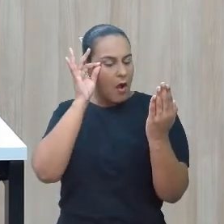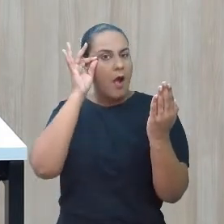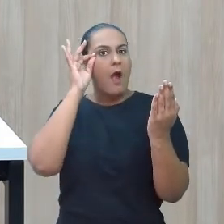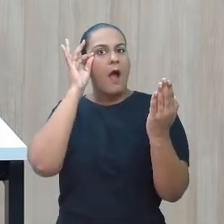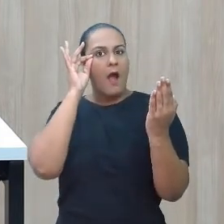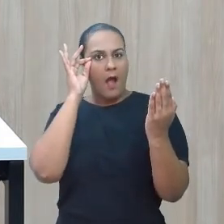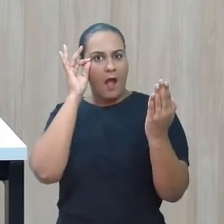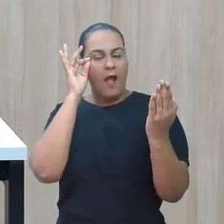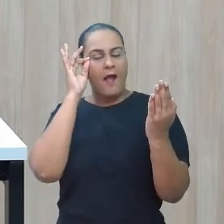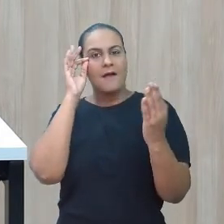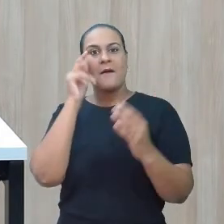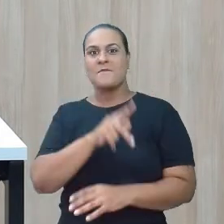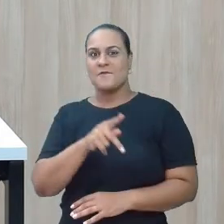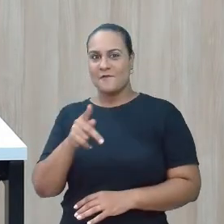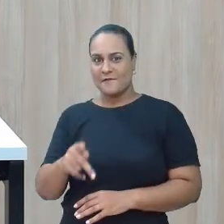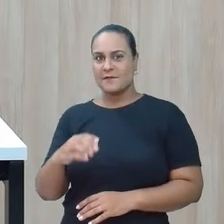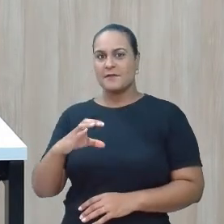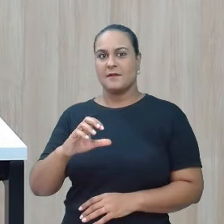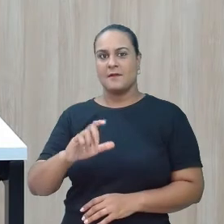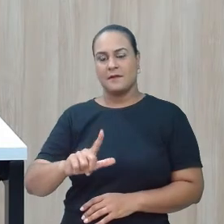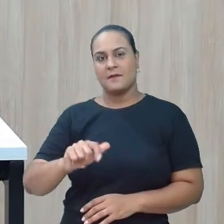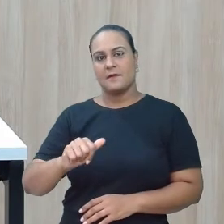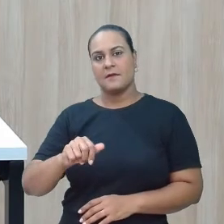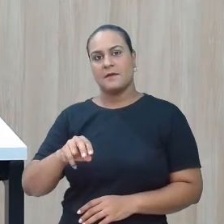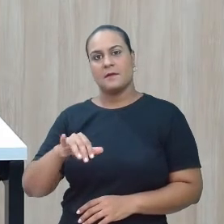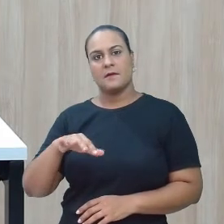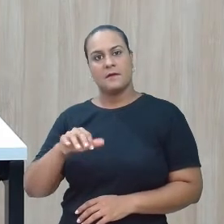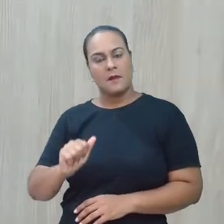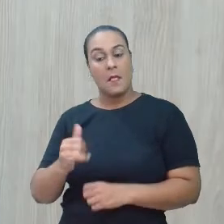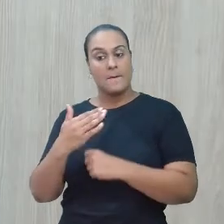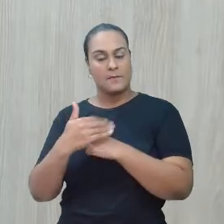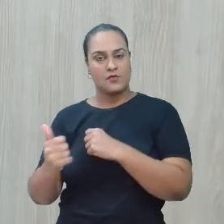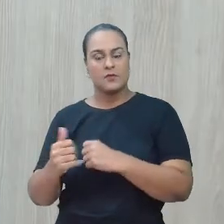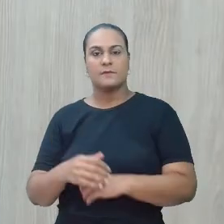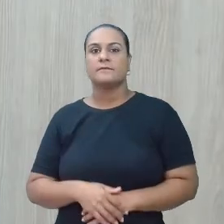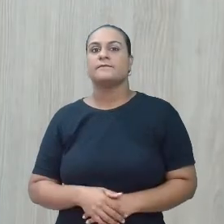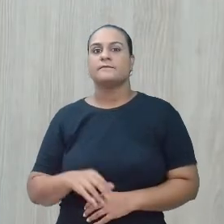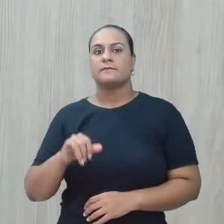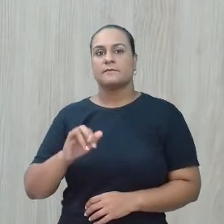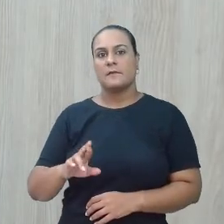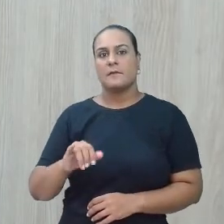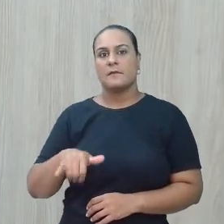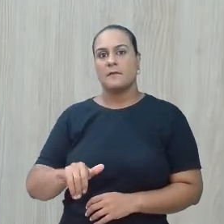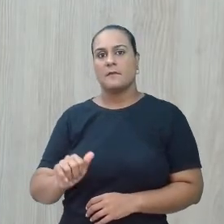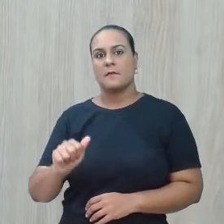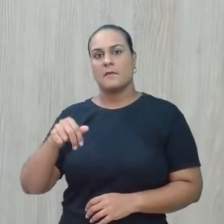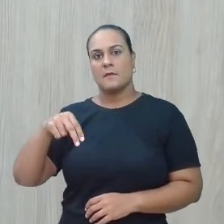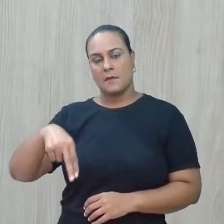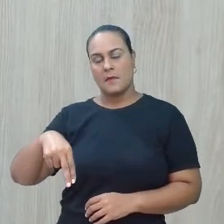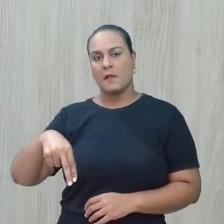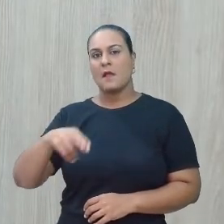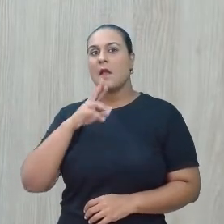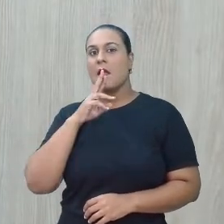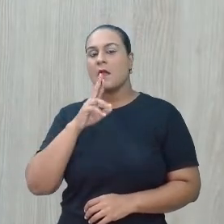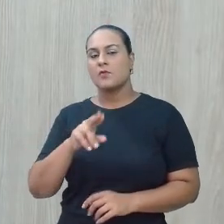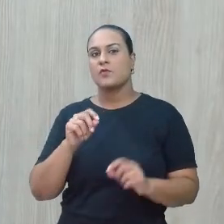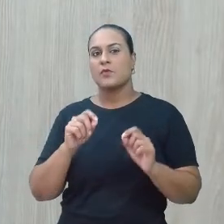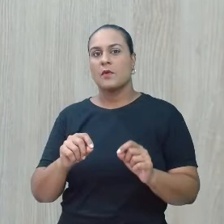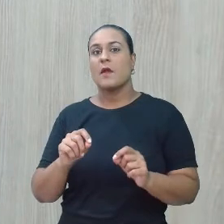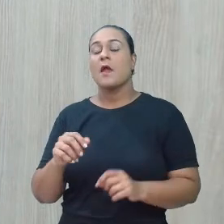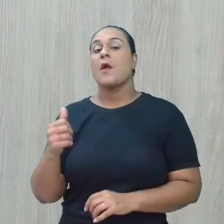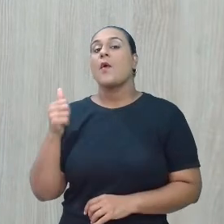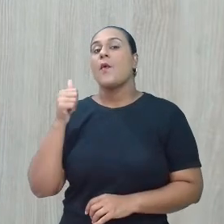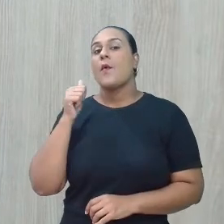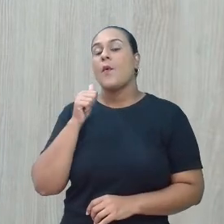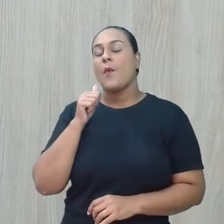professora Cláudia está dizendo que tem interação. E vamos lá, Cláudia. Rian, da Escola Divino Espírito Santo, disse que o irmão dele tem